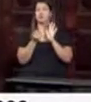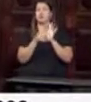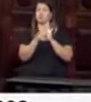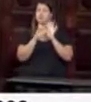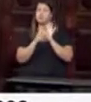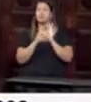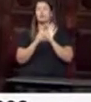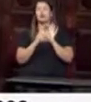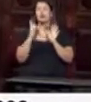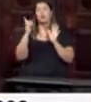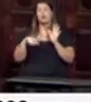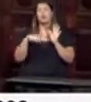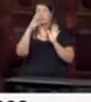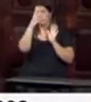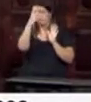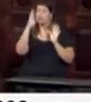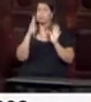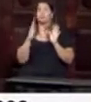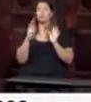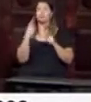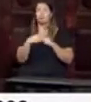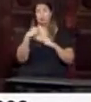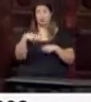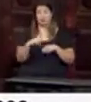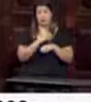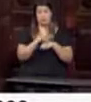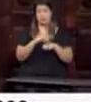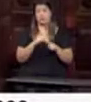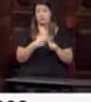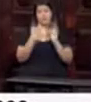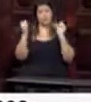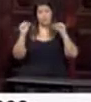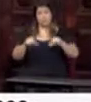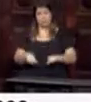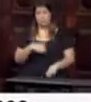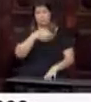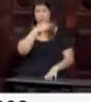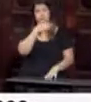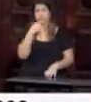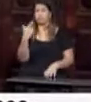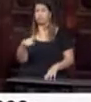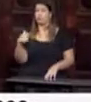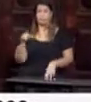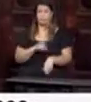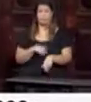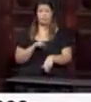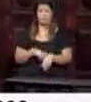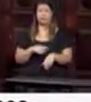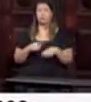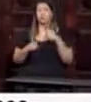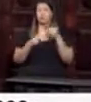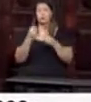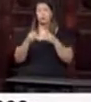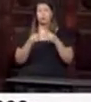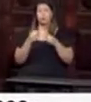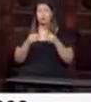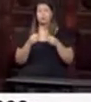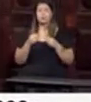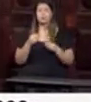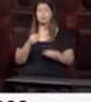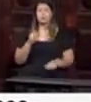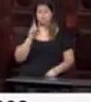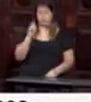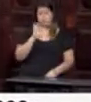e extrema para um Estado falido, num momento que não existe nem a garantia e a segurança que vocês,